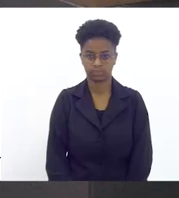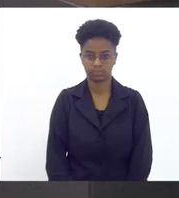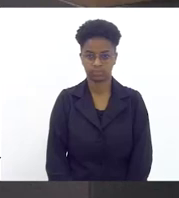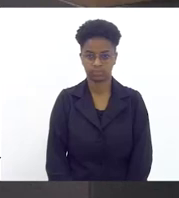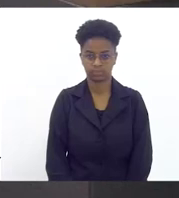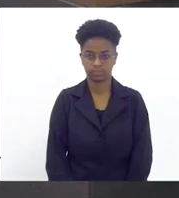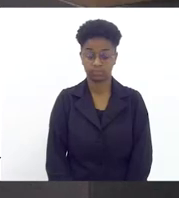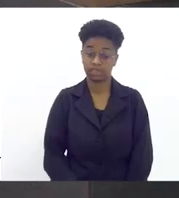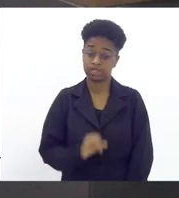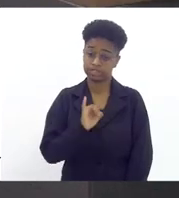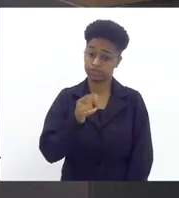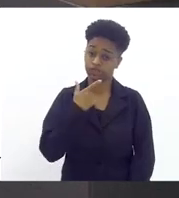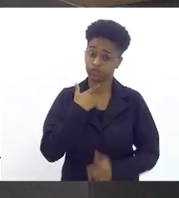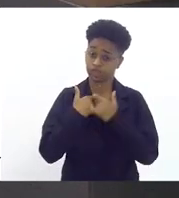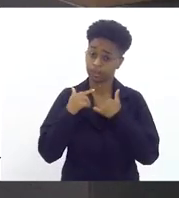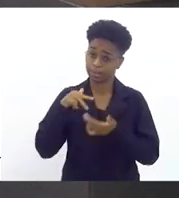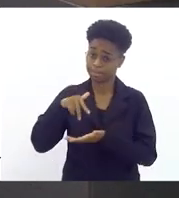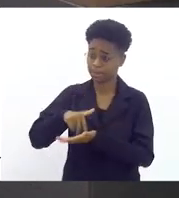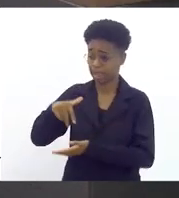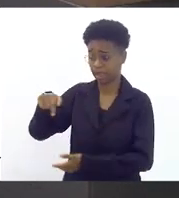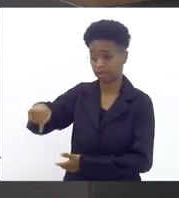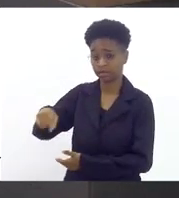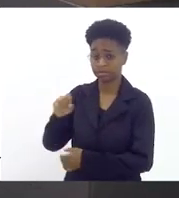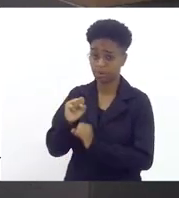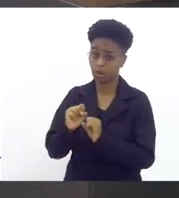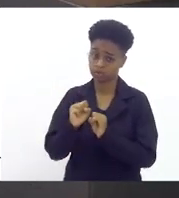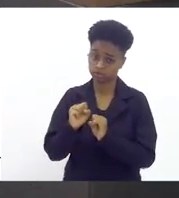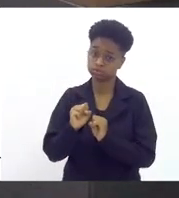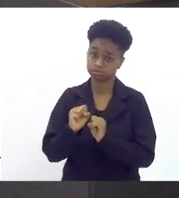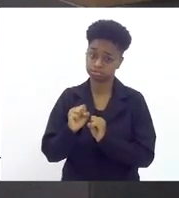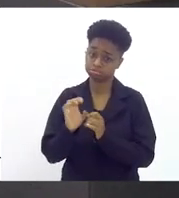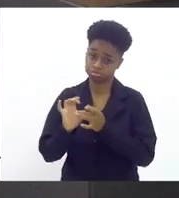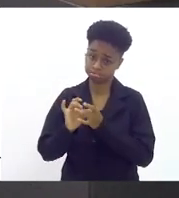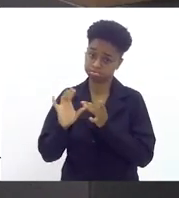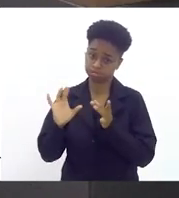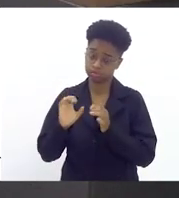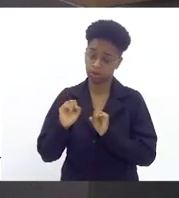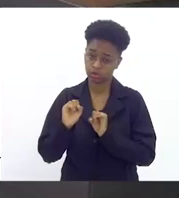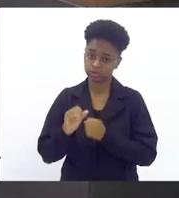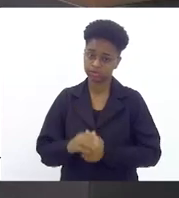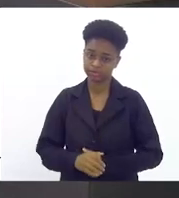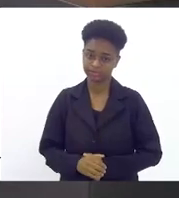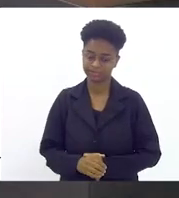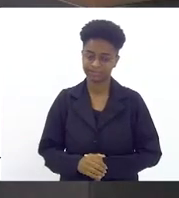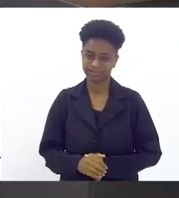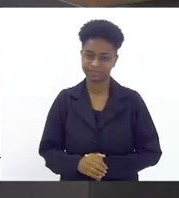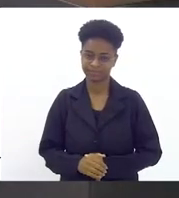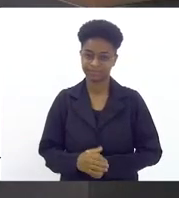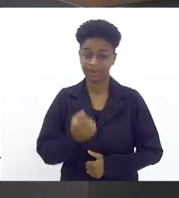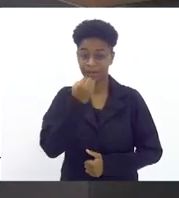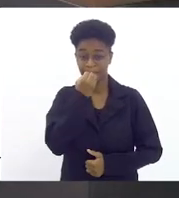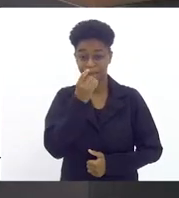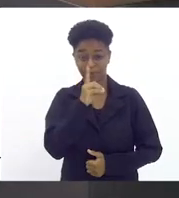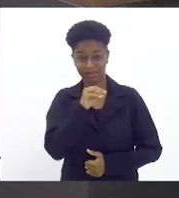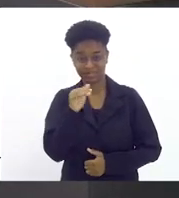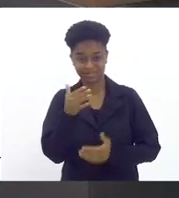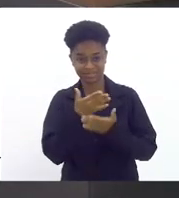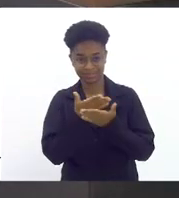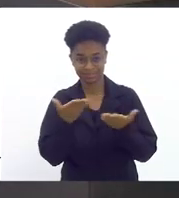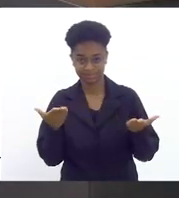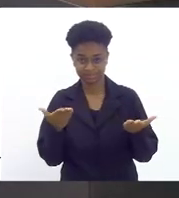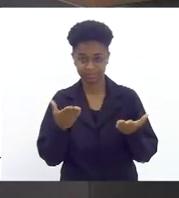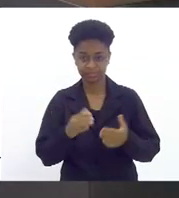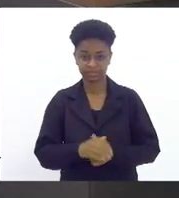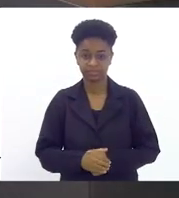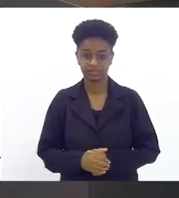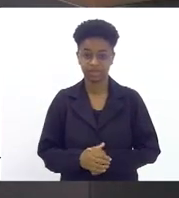Se você quiser ficar em pé aqui, Walandra, pode ficar aí também. Bom dia, gente. Eu não tenho muito lugar